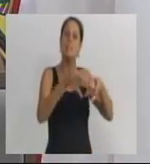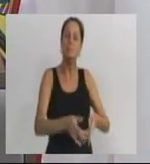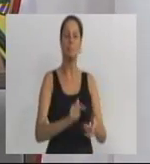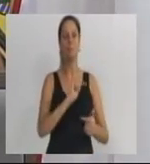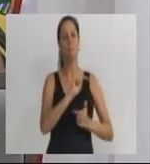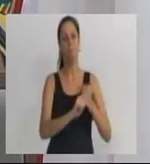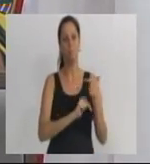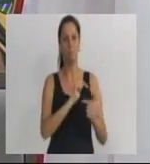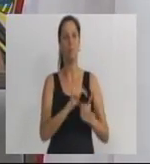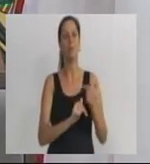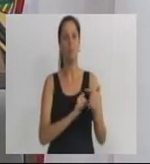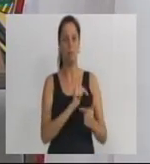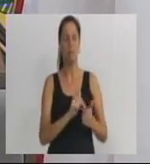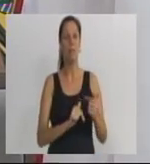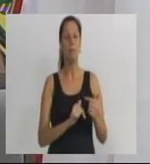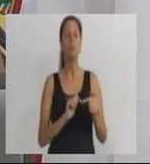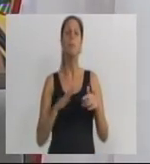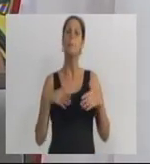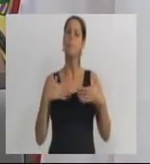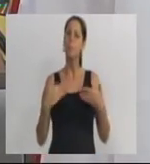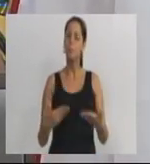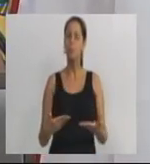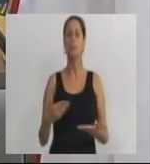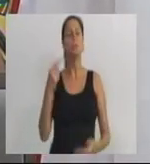Polícia Militar,